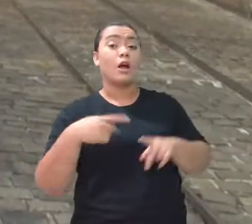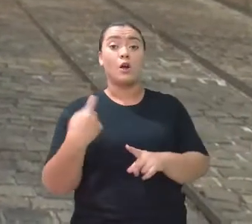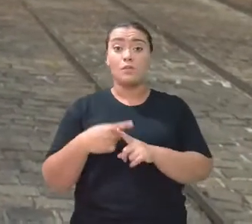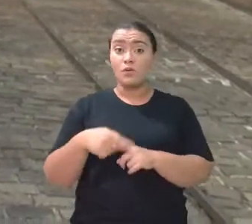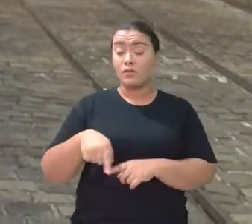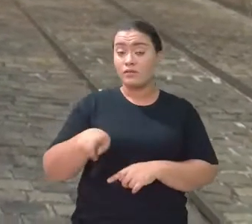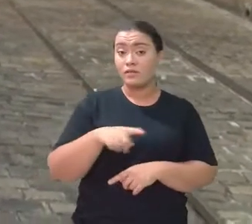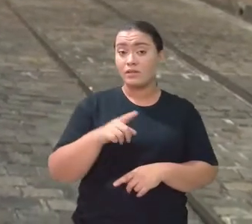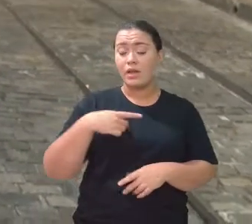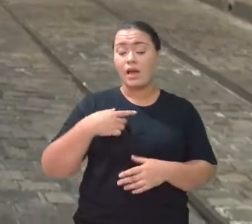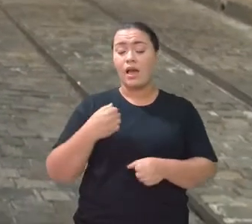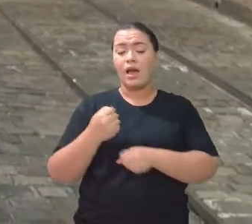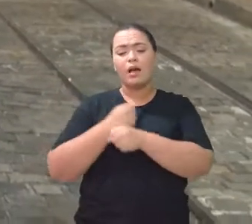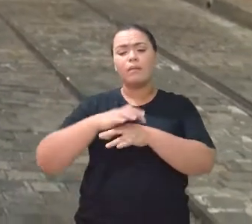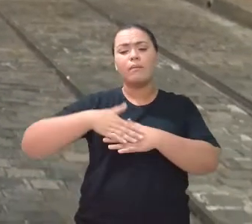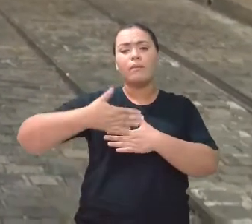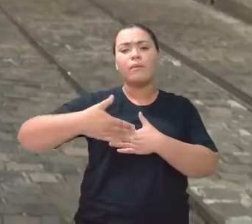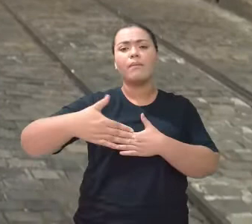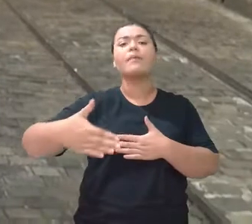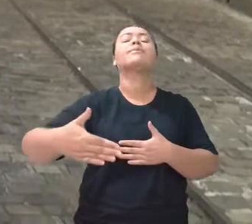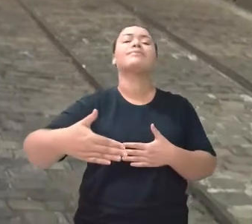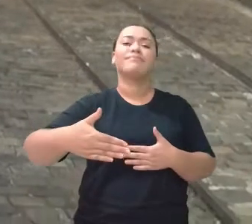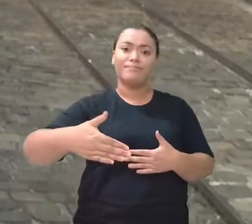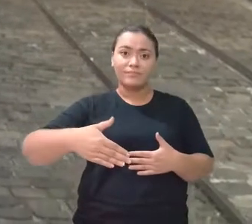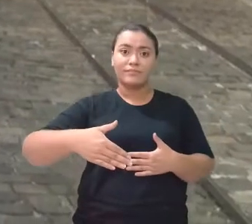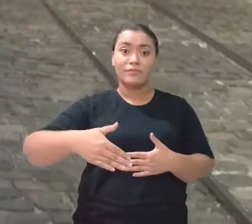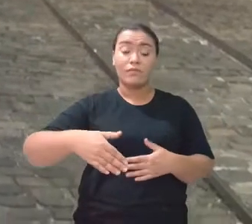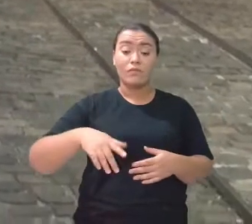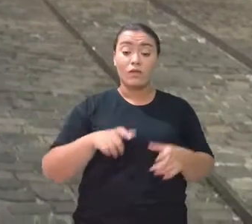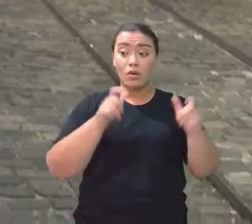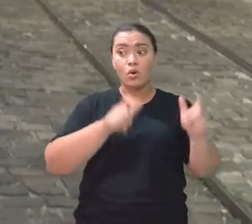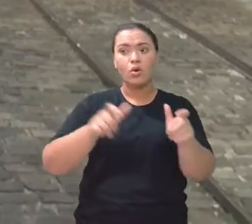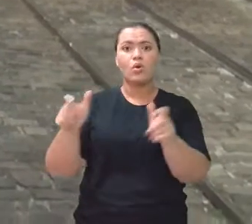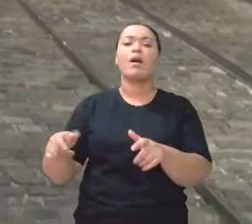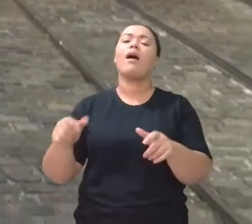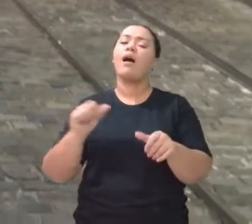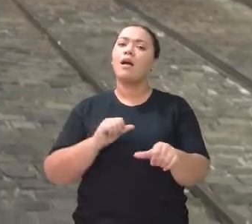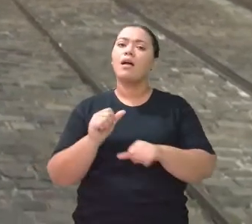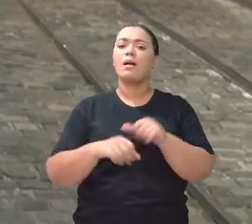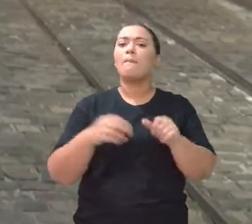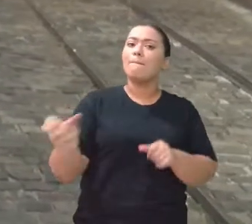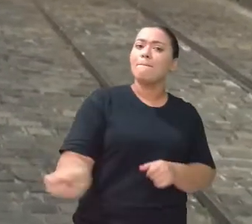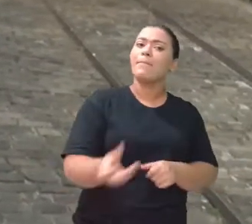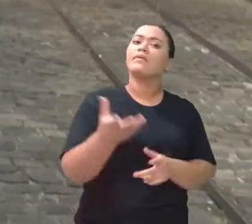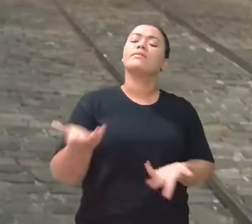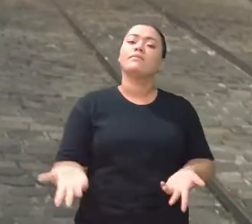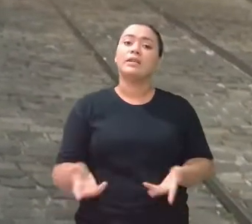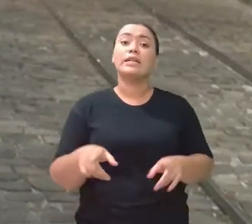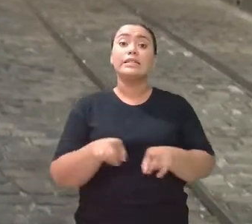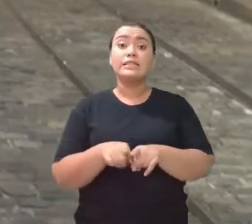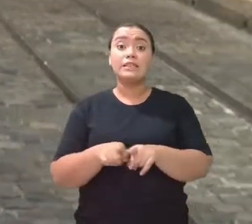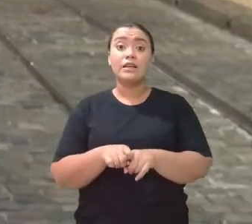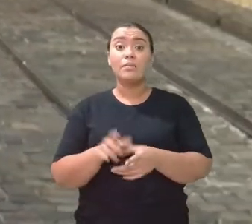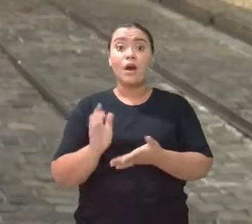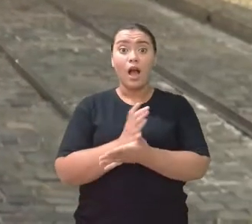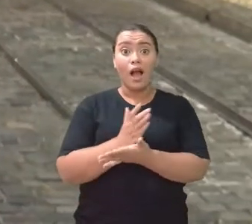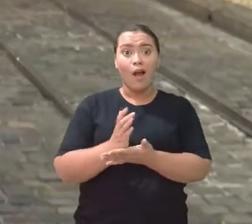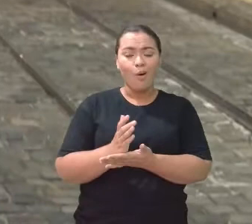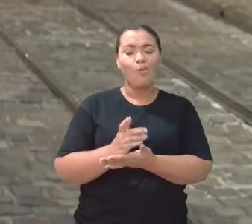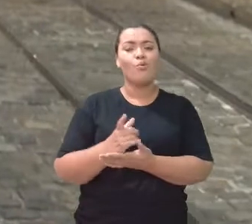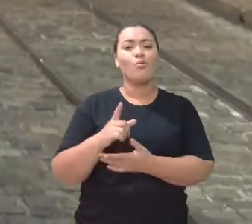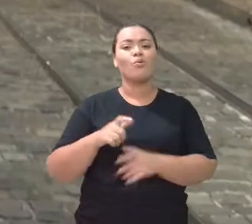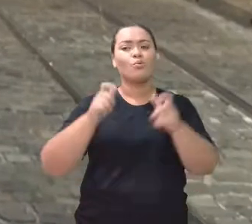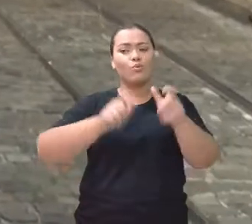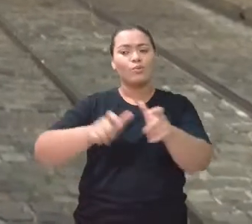em que o tempo vai passando, né, os lugares vão se modernizando. Inclusive até alguns cartões